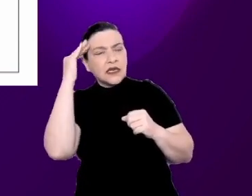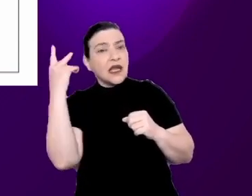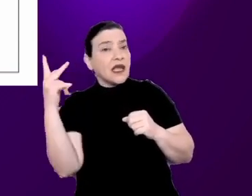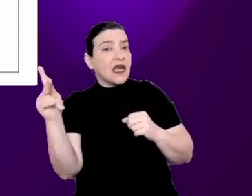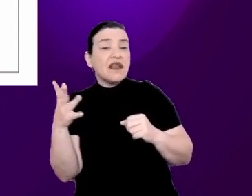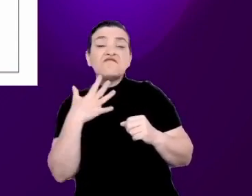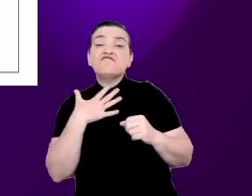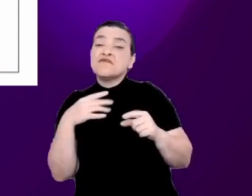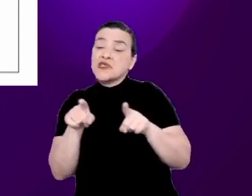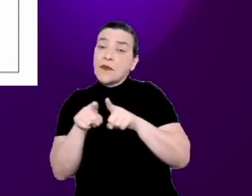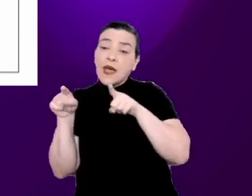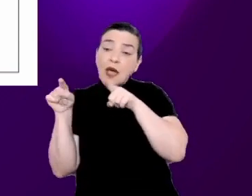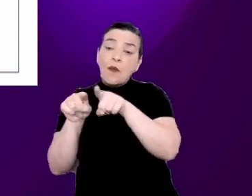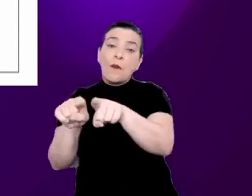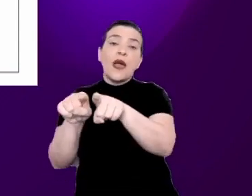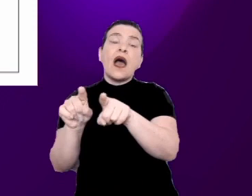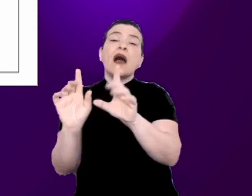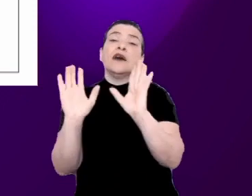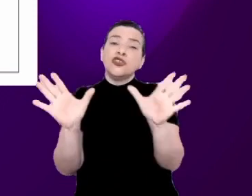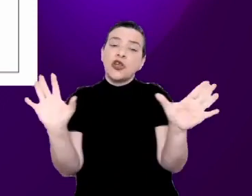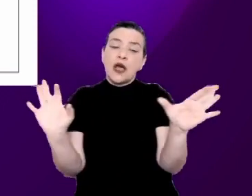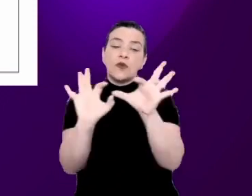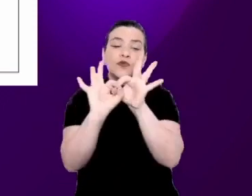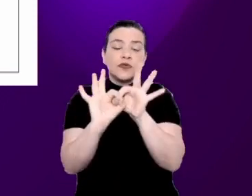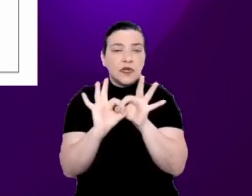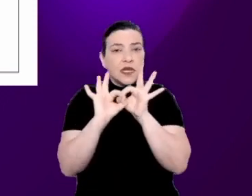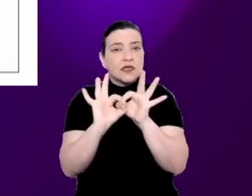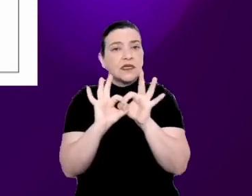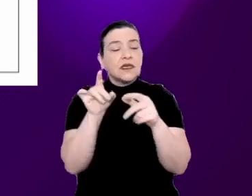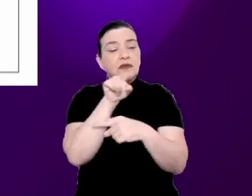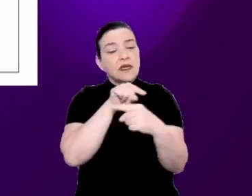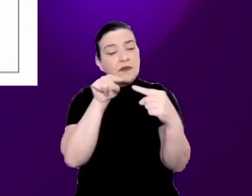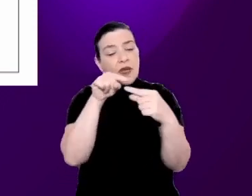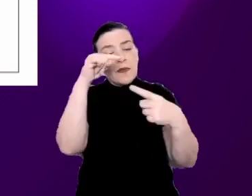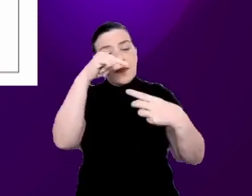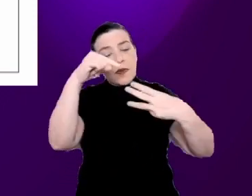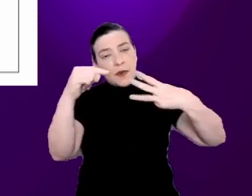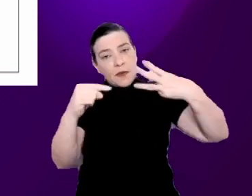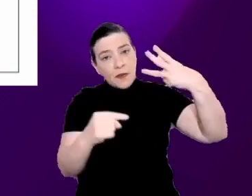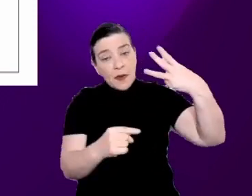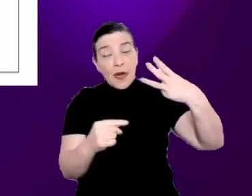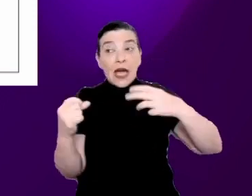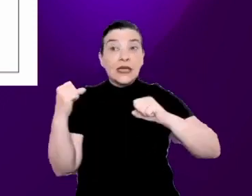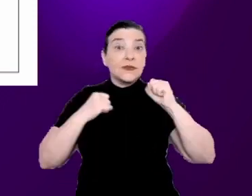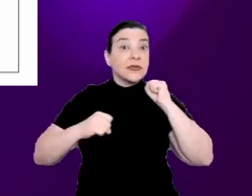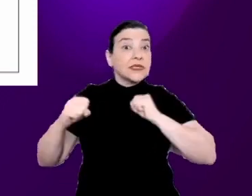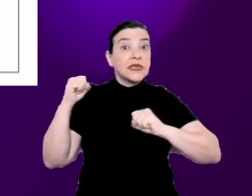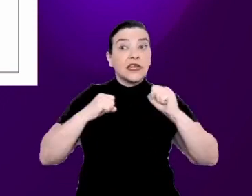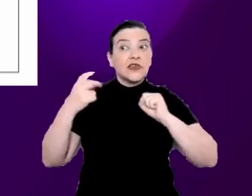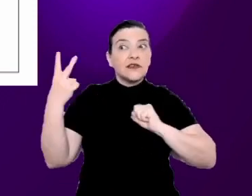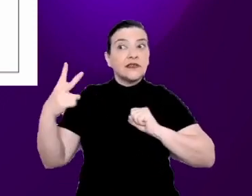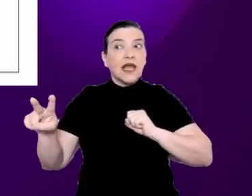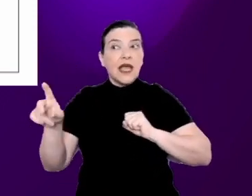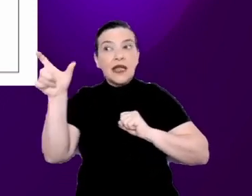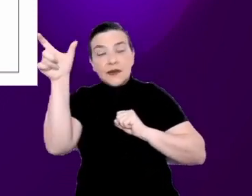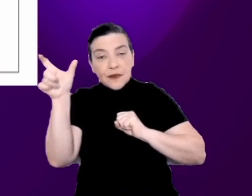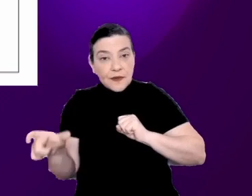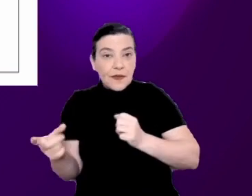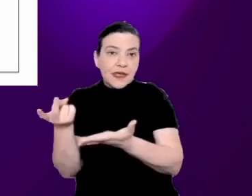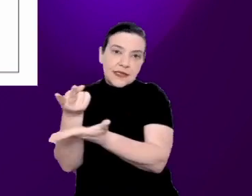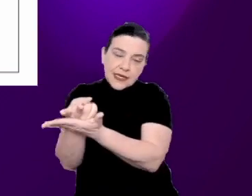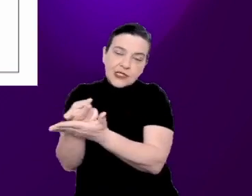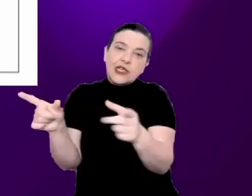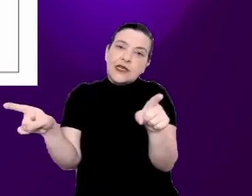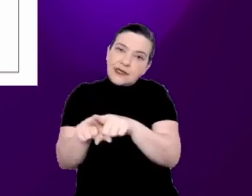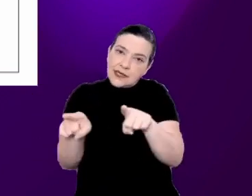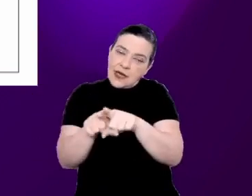e em seguida a gente realiza essa conciliação sobre o alcance das metas, alinhando as expectativas entre o paciente e